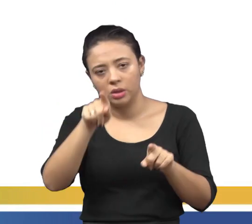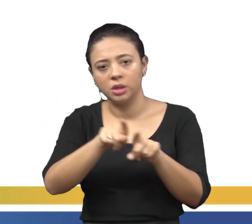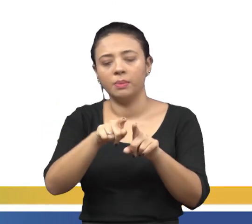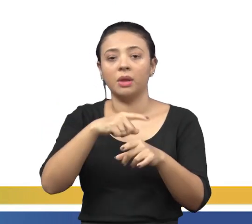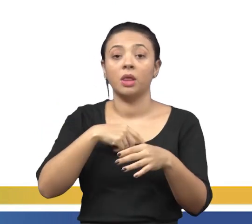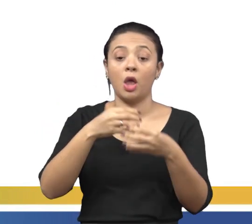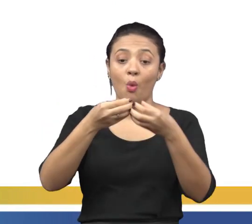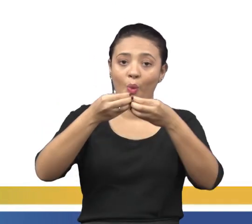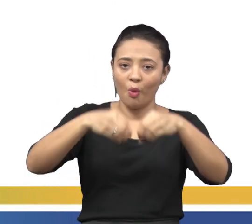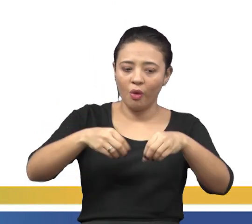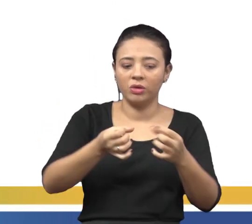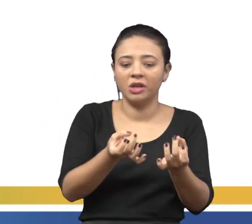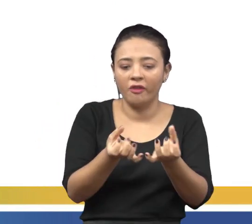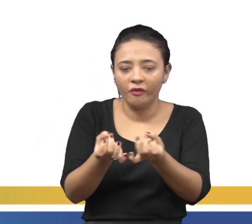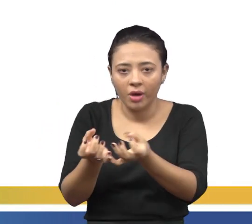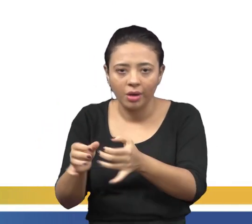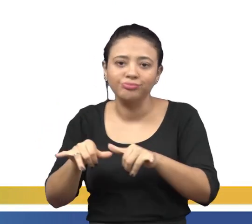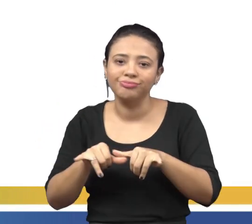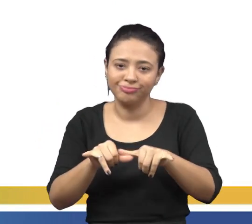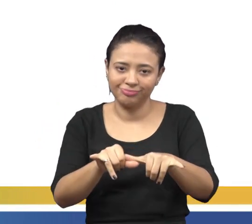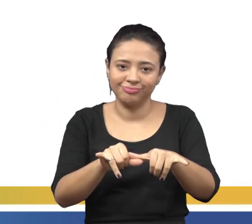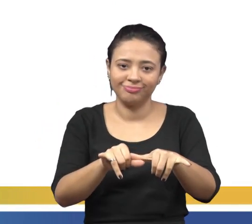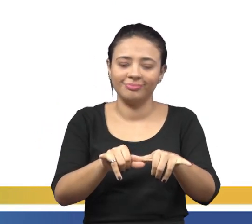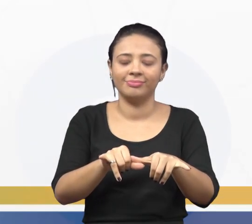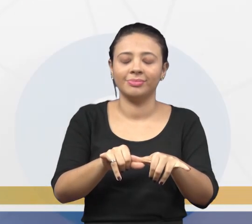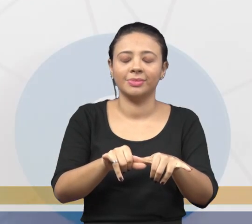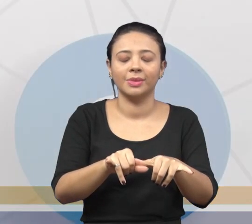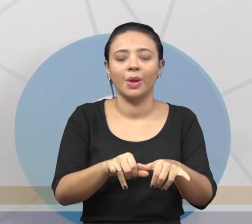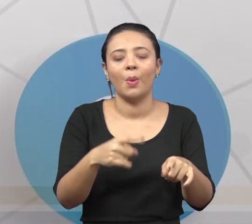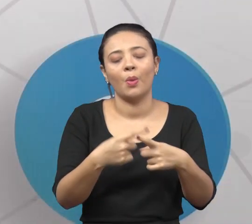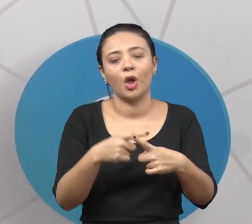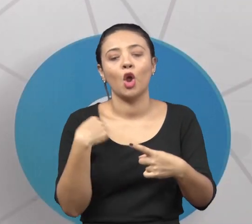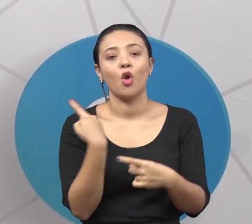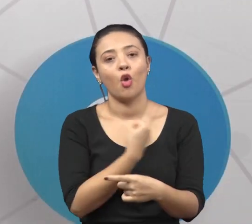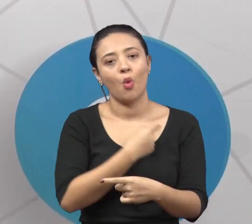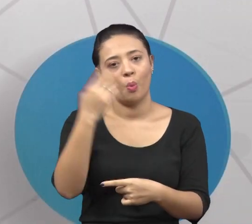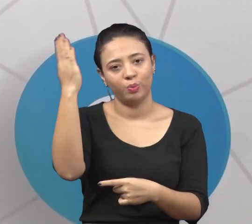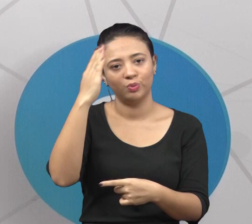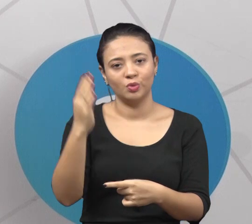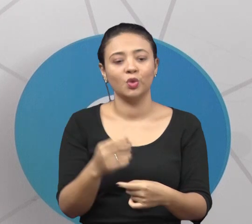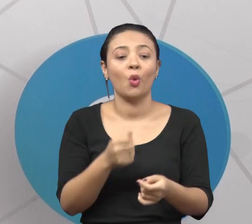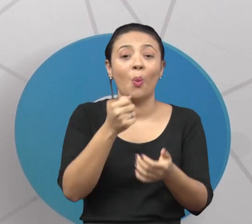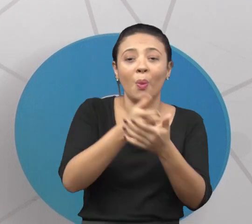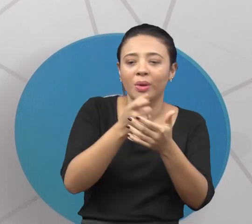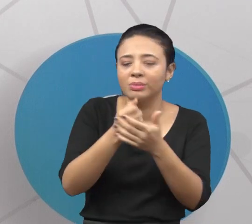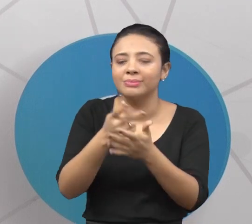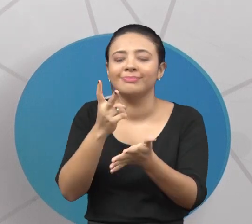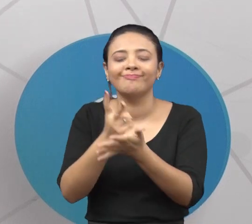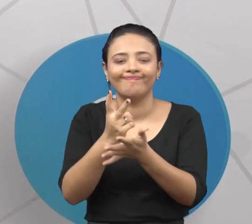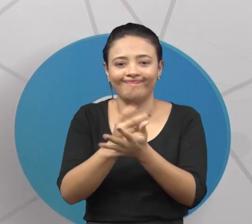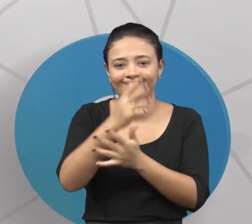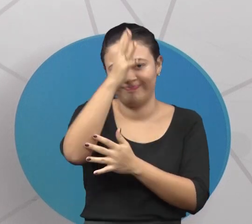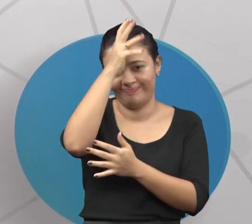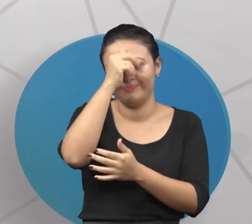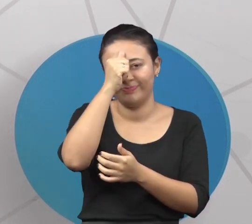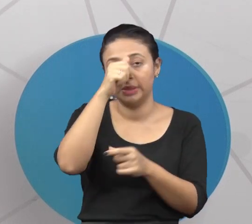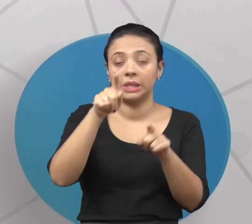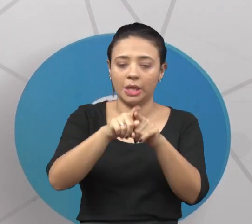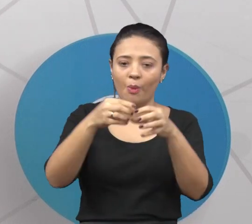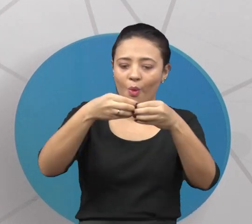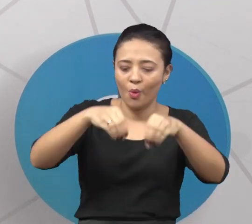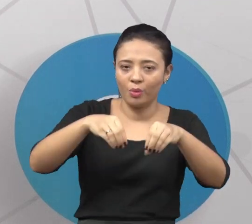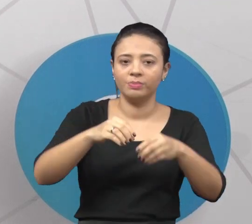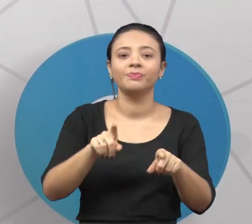para os mercados, desse consumo que o brasileiro tem pela questão do frango, como um todo. Carne